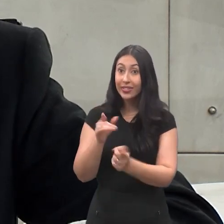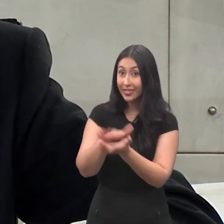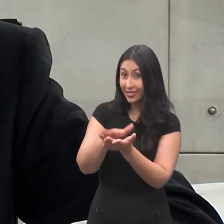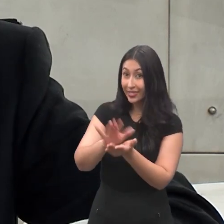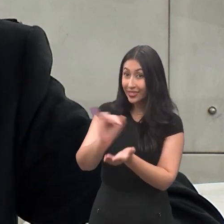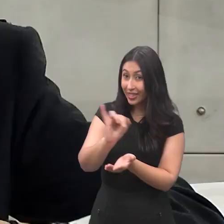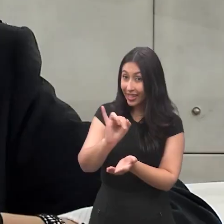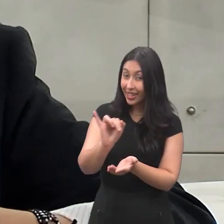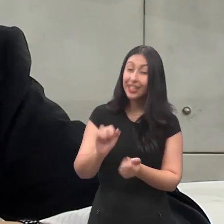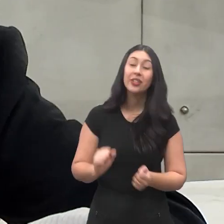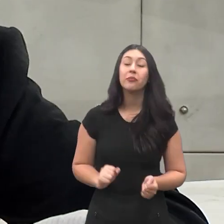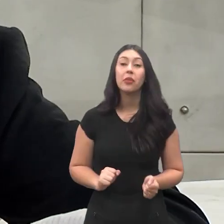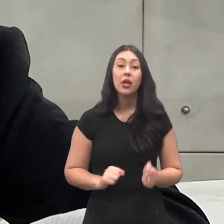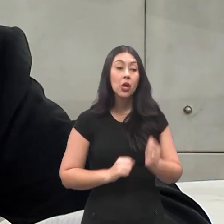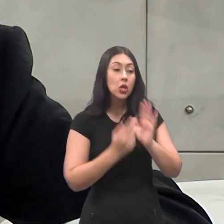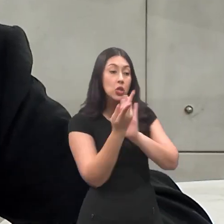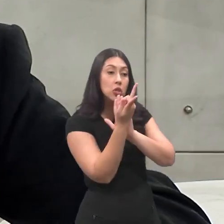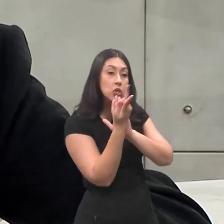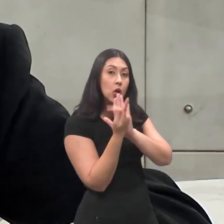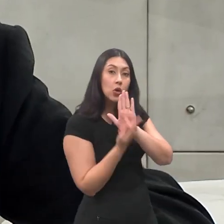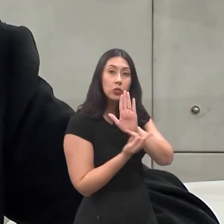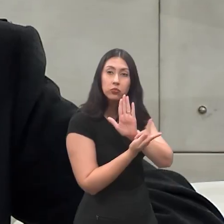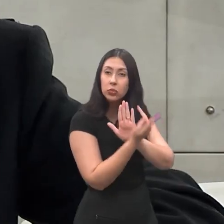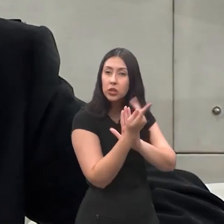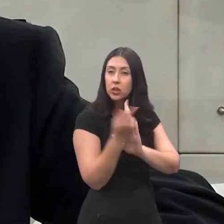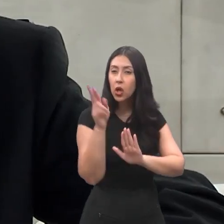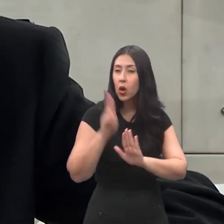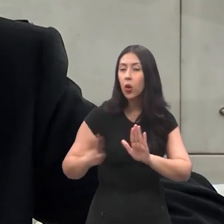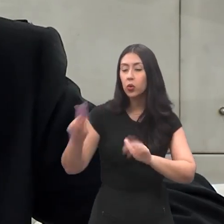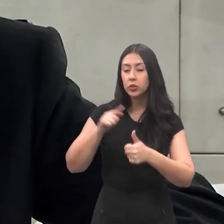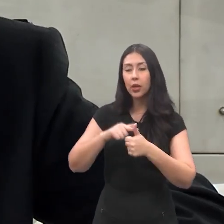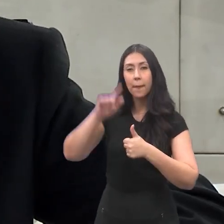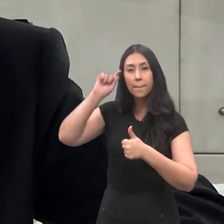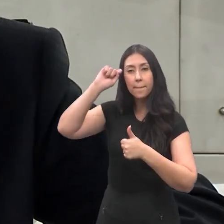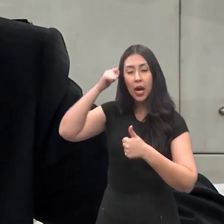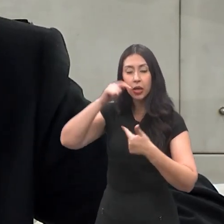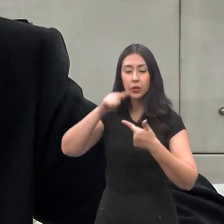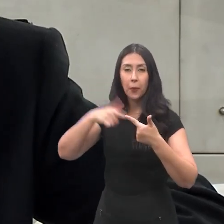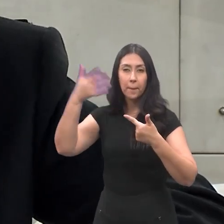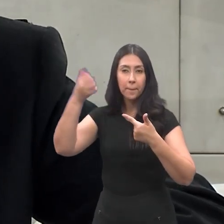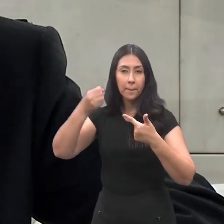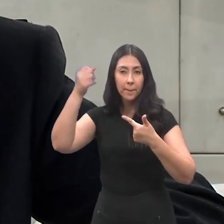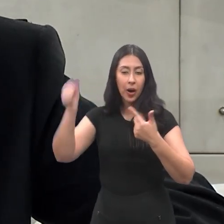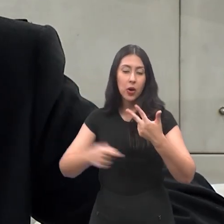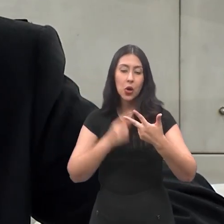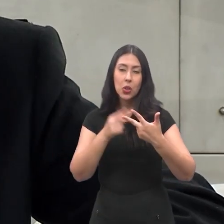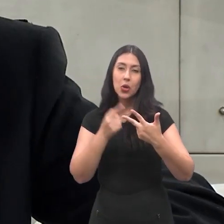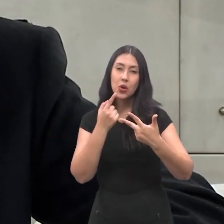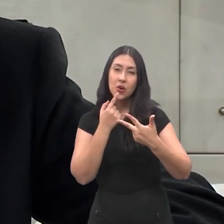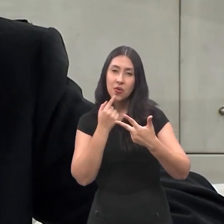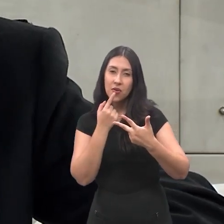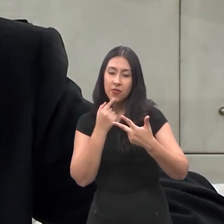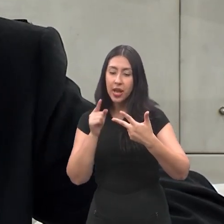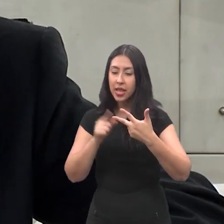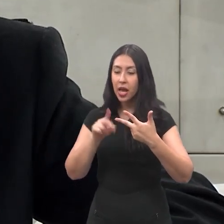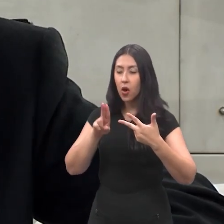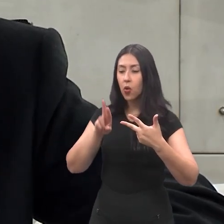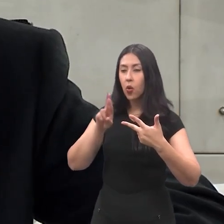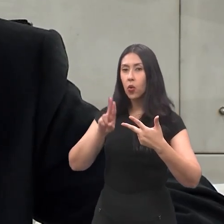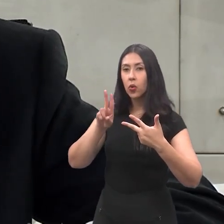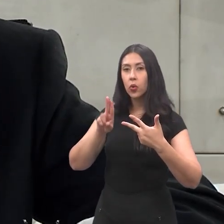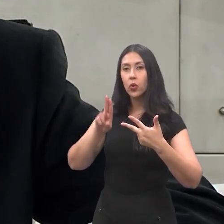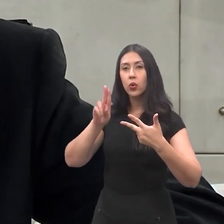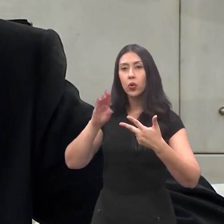quartzo verde. Os desenhos, eles são feitos em preto, branco e vermelho, né? O branco da tabatinga, o vermelho do urucum